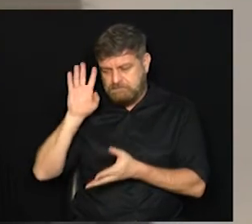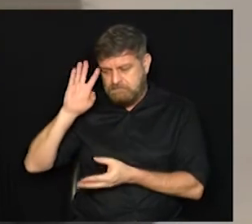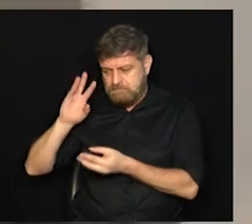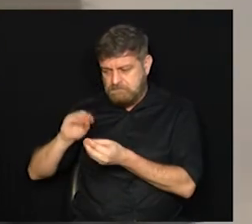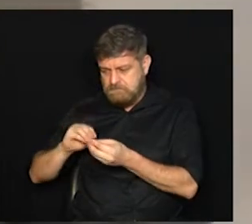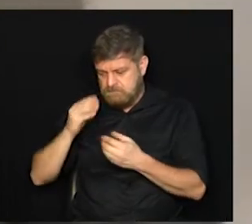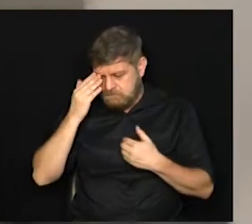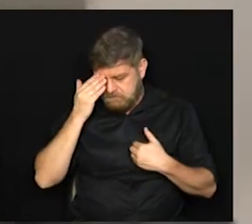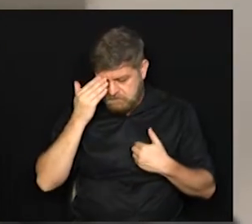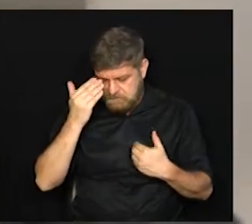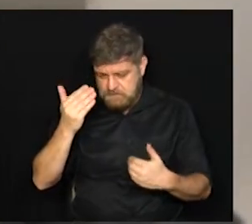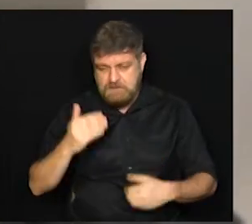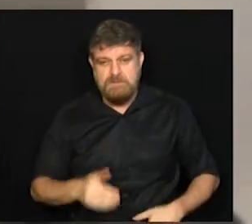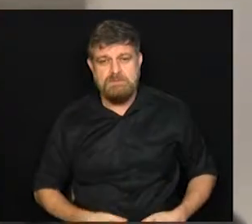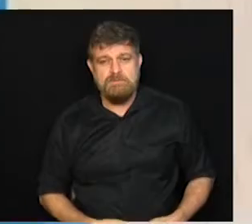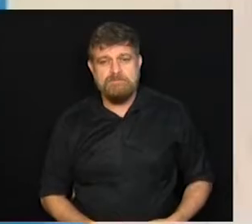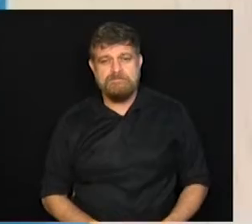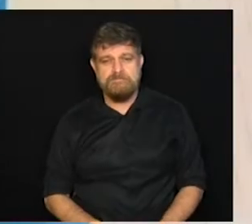Obrigado.